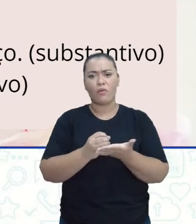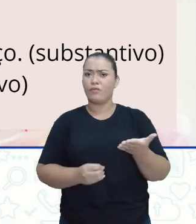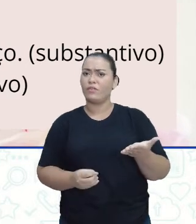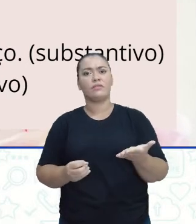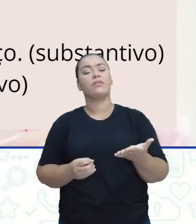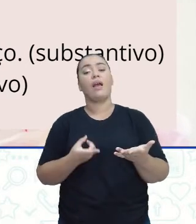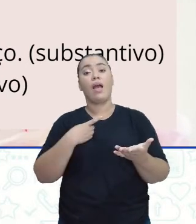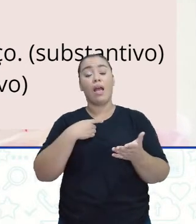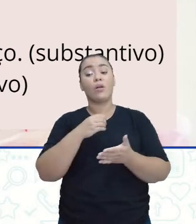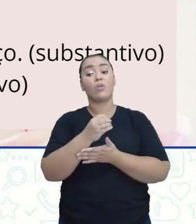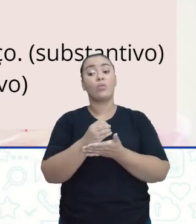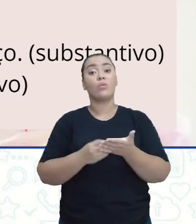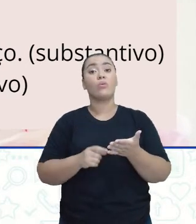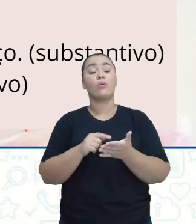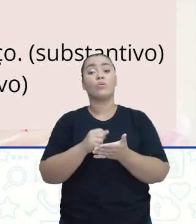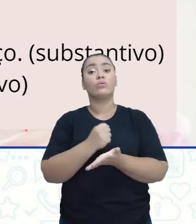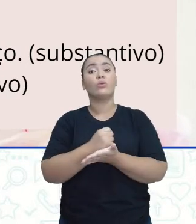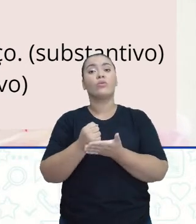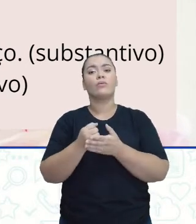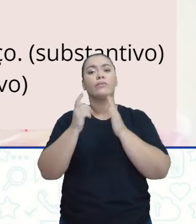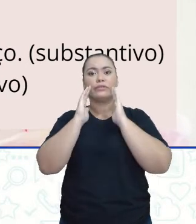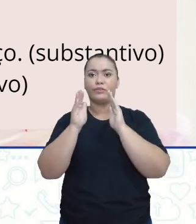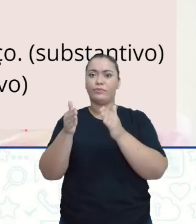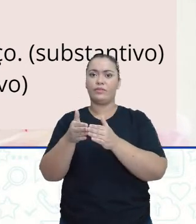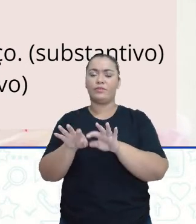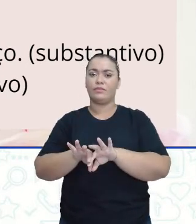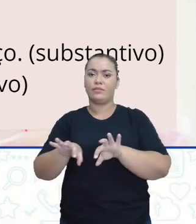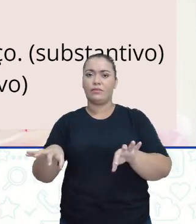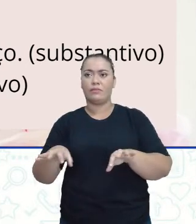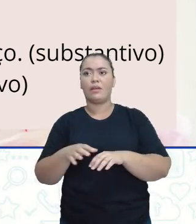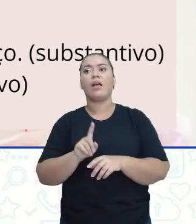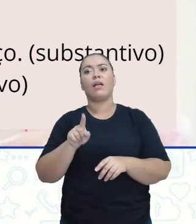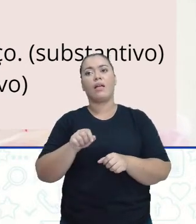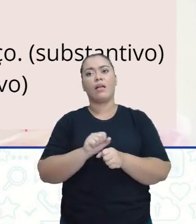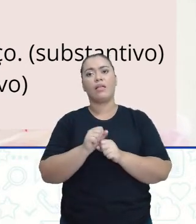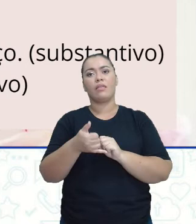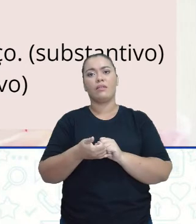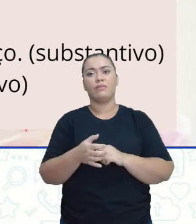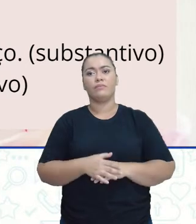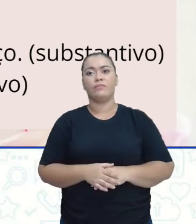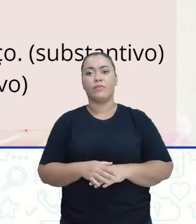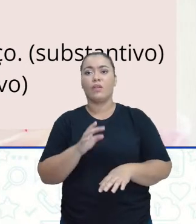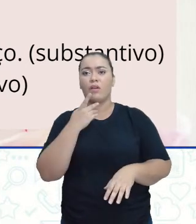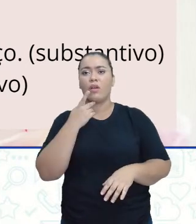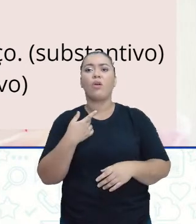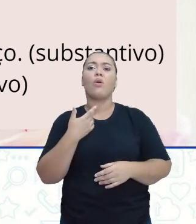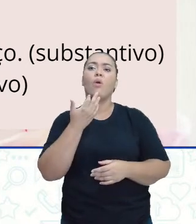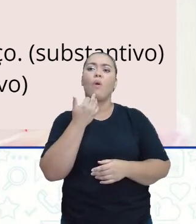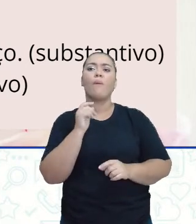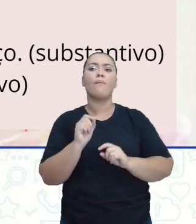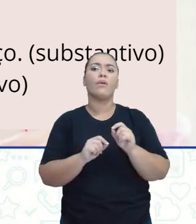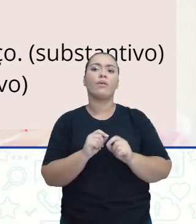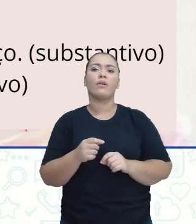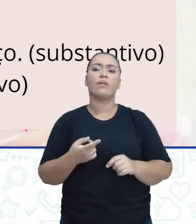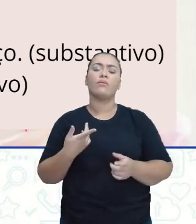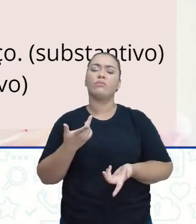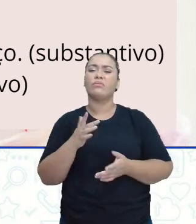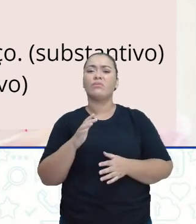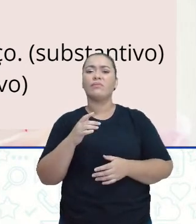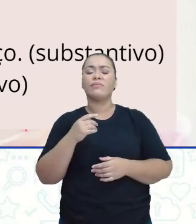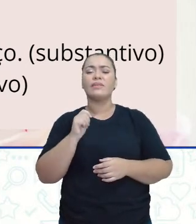é um documento específico. Vou comer apenas um salgado na hora do almoço. Aqui eu estou nomeando o ser,